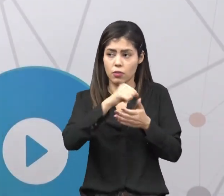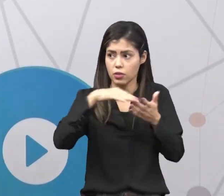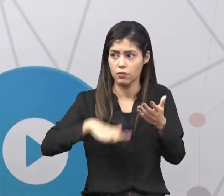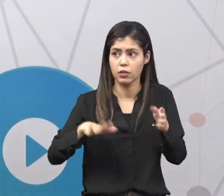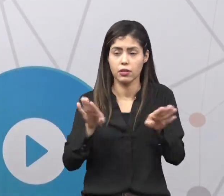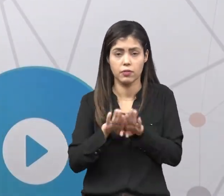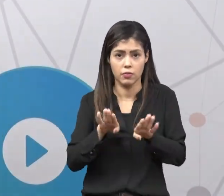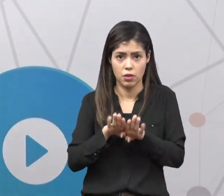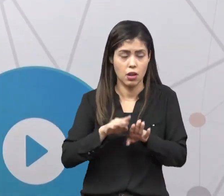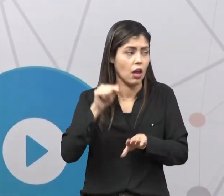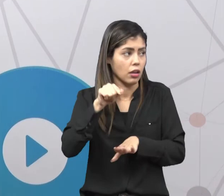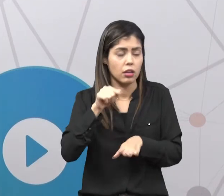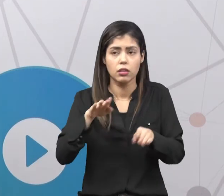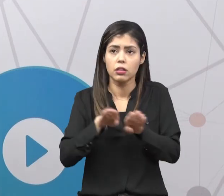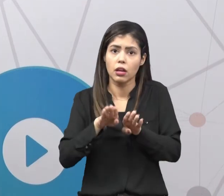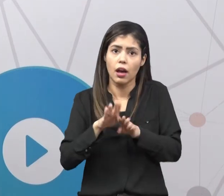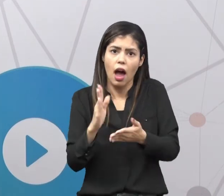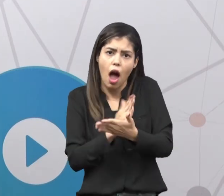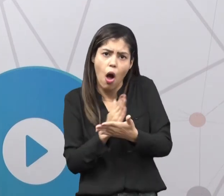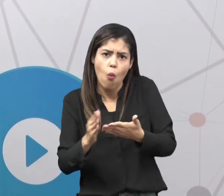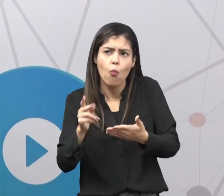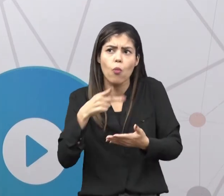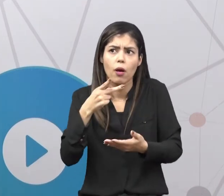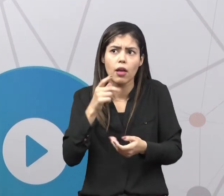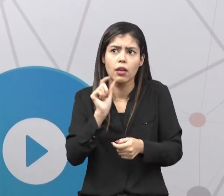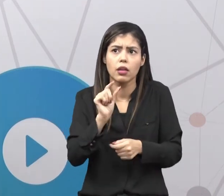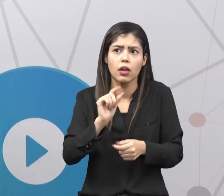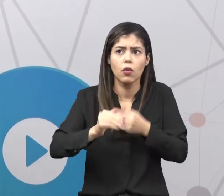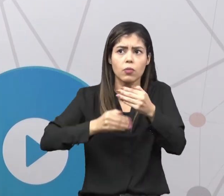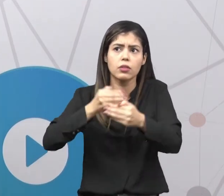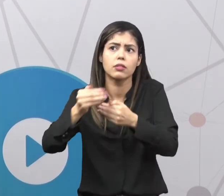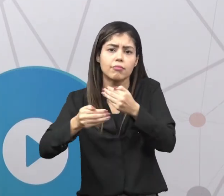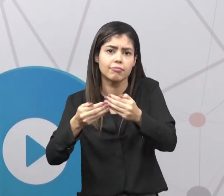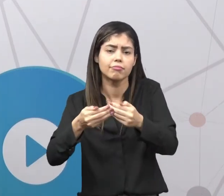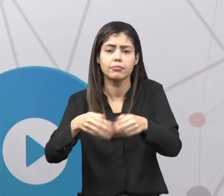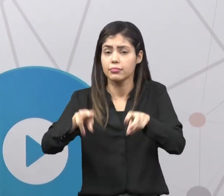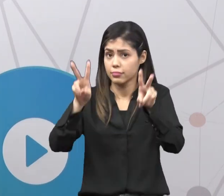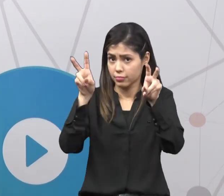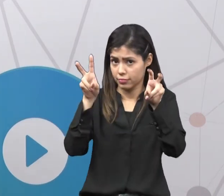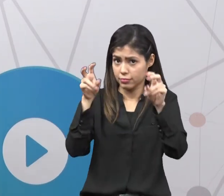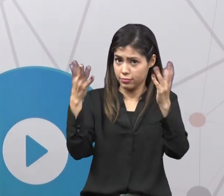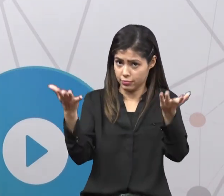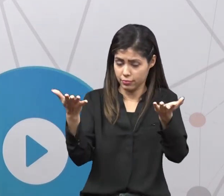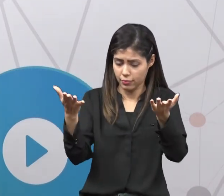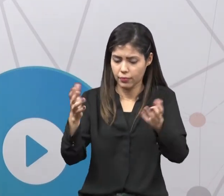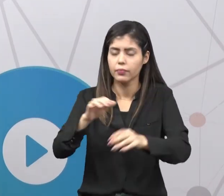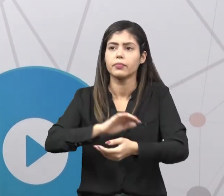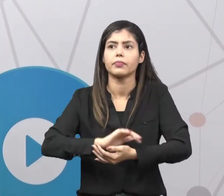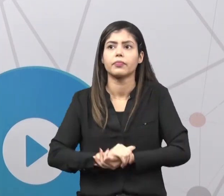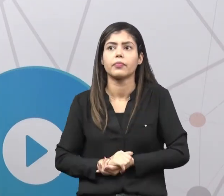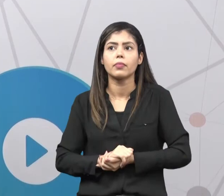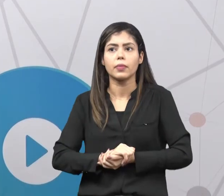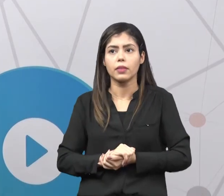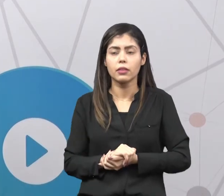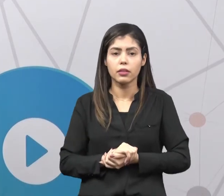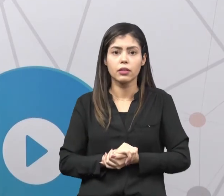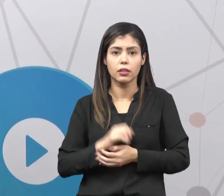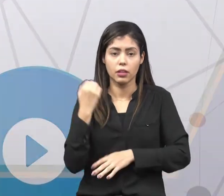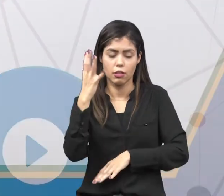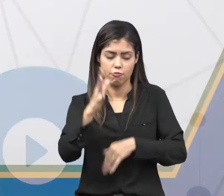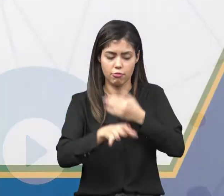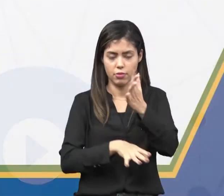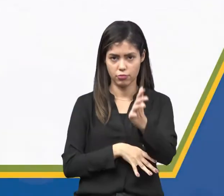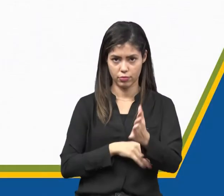exercício em relação ao que nós estávamos falando sobre essa situação da preservação e conservação das